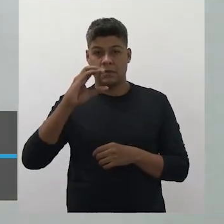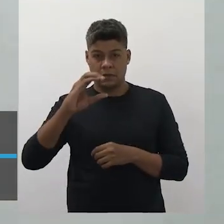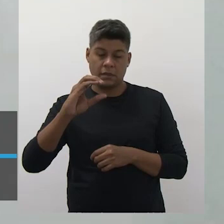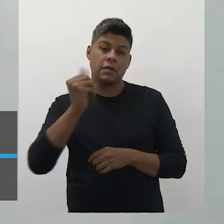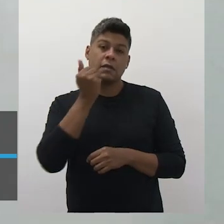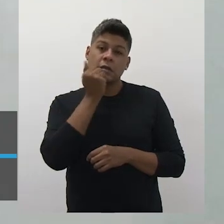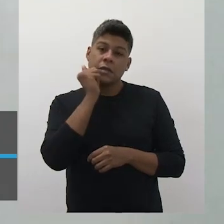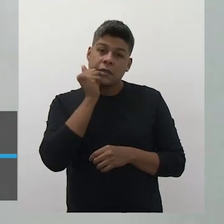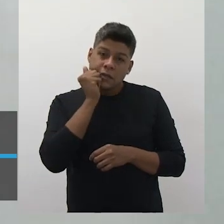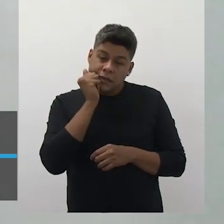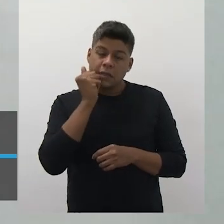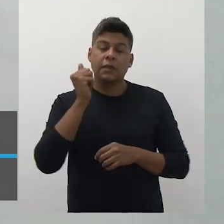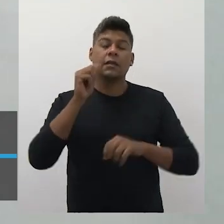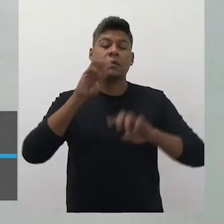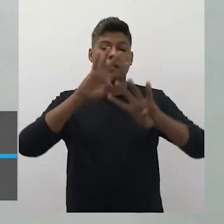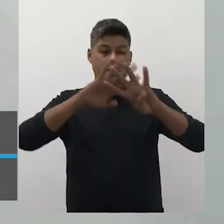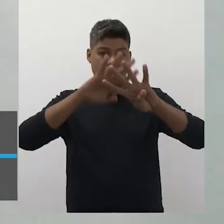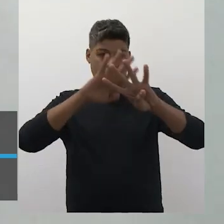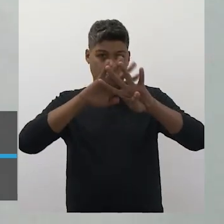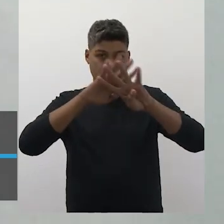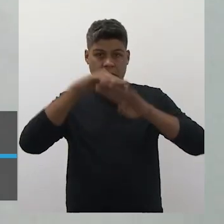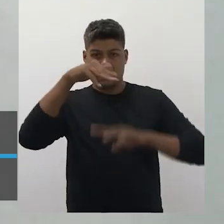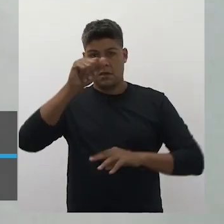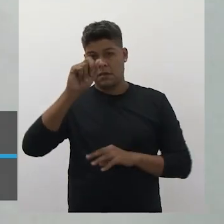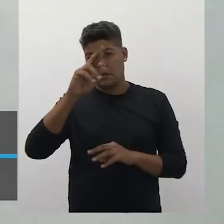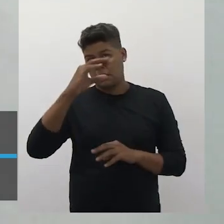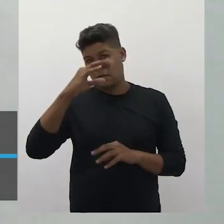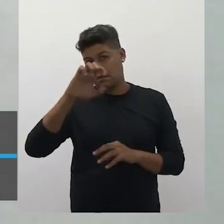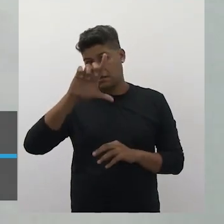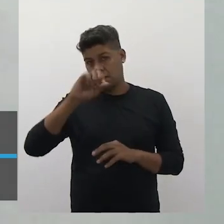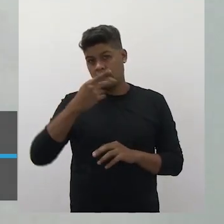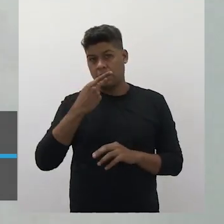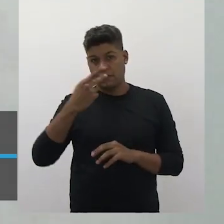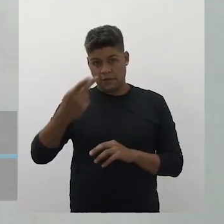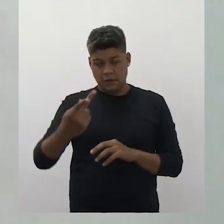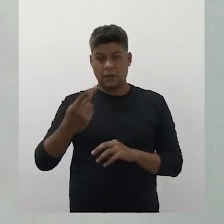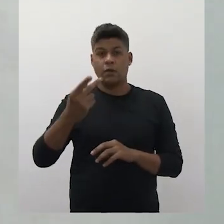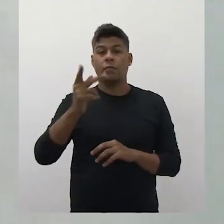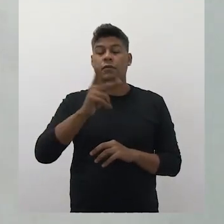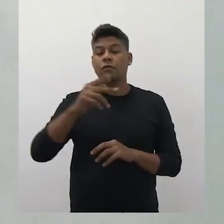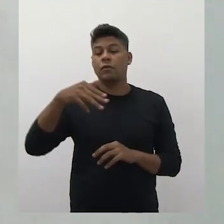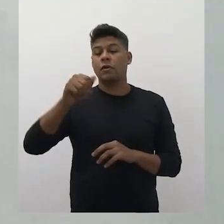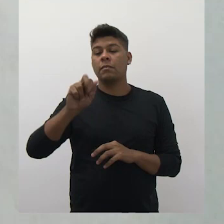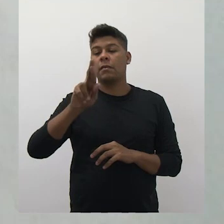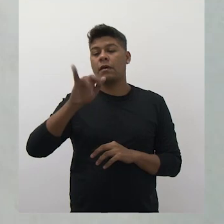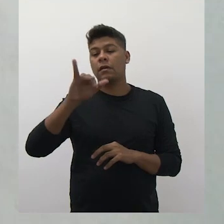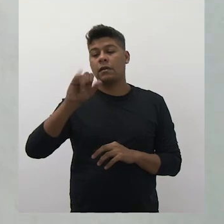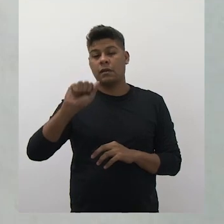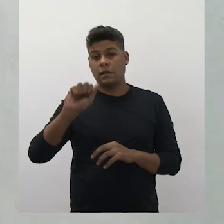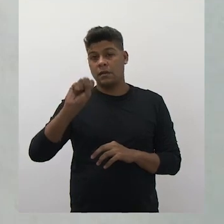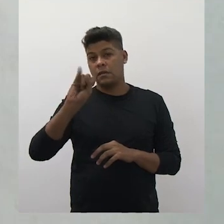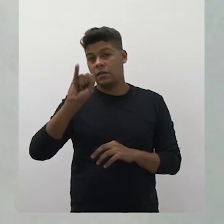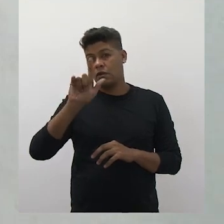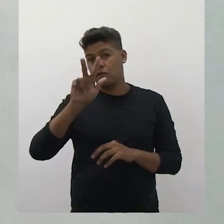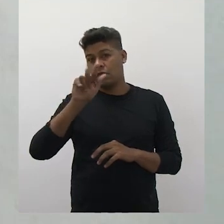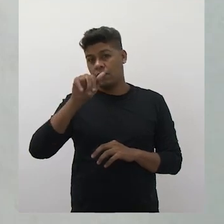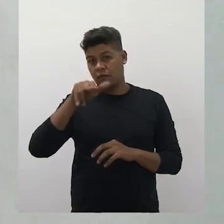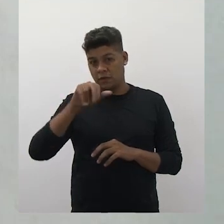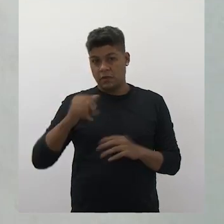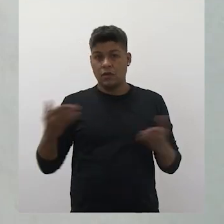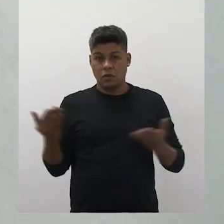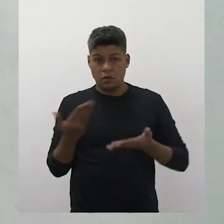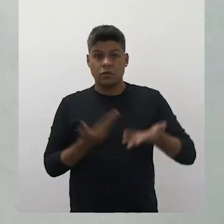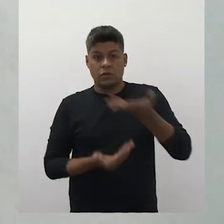Natureza e Matemática. Como o Marcelo já disse, sou a professora Marli Silvana e hoje vou contribuir na moderação